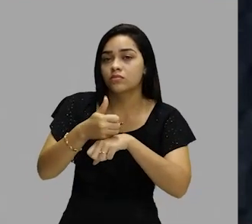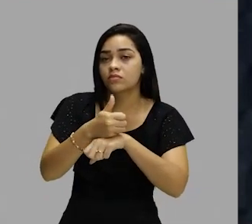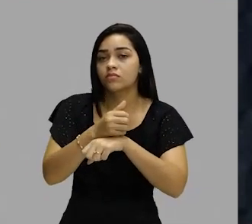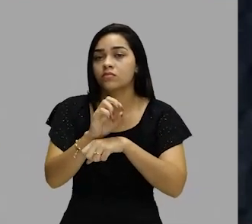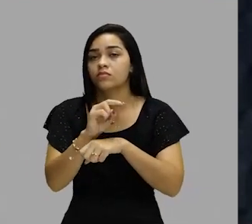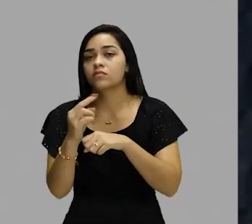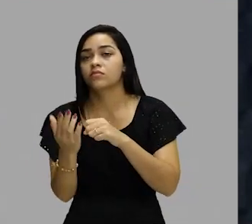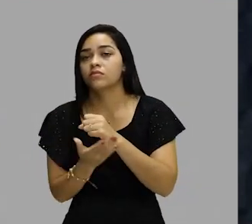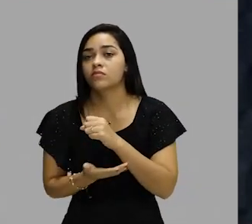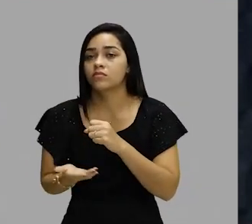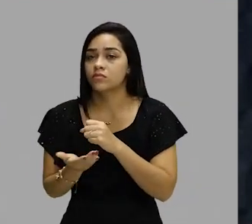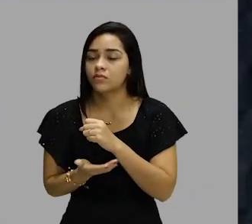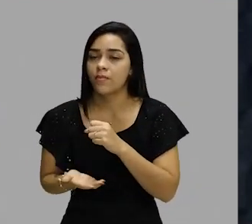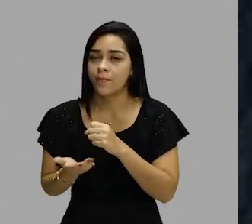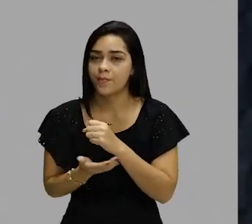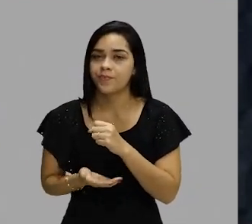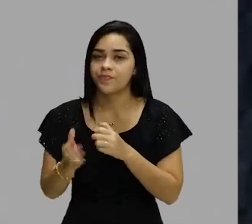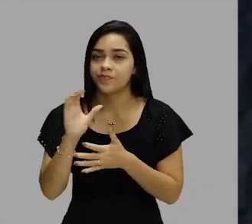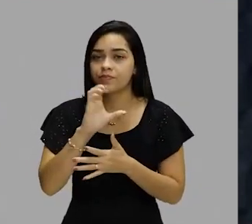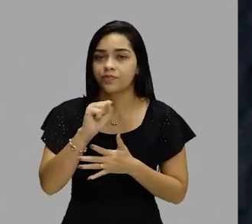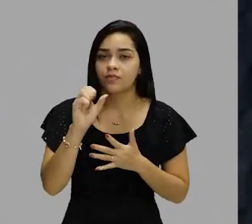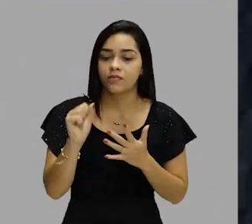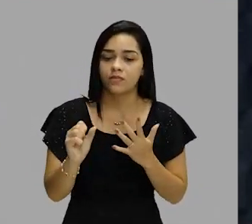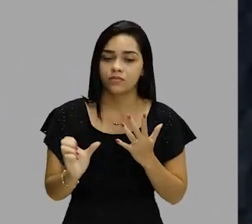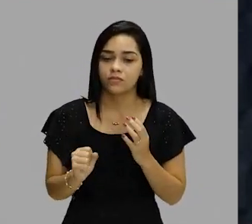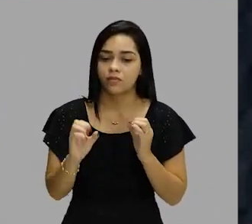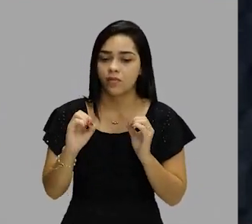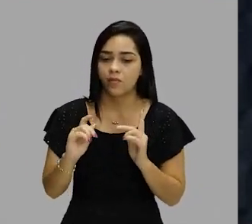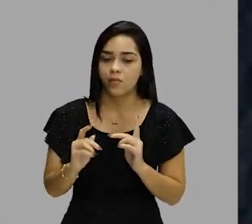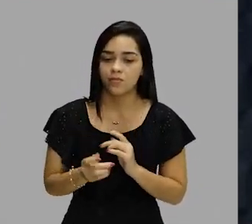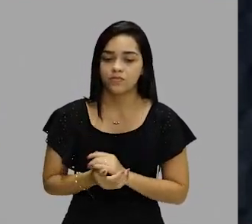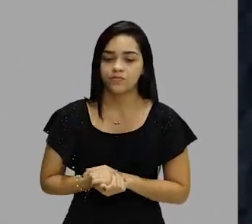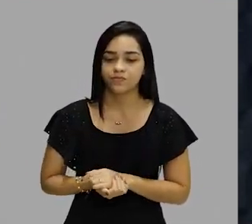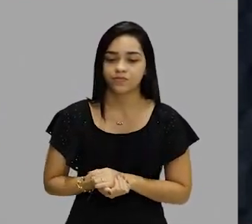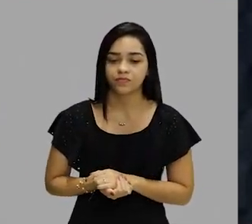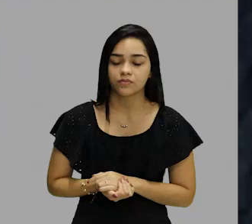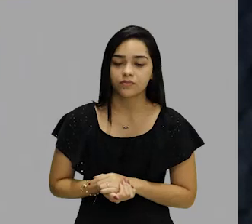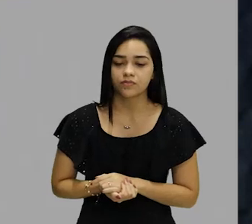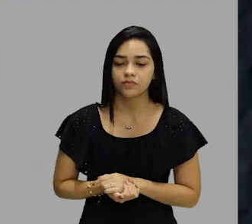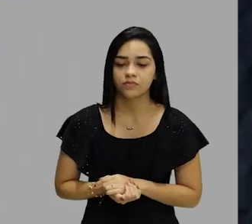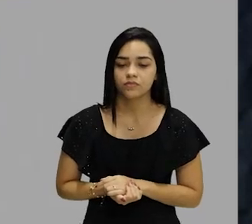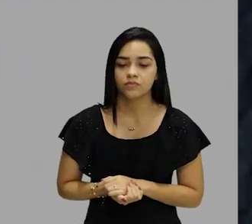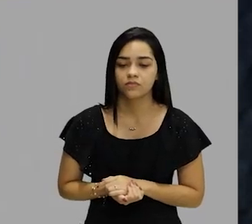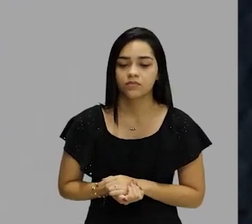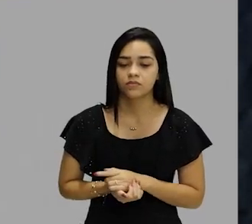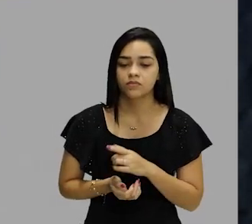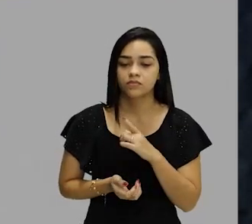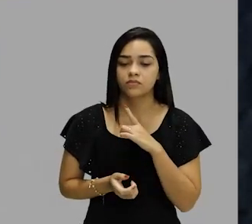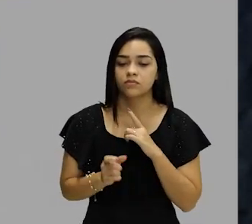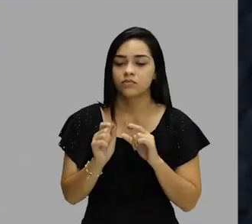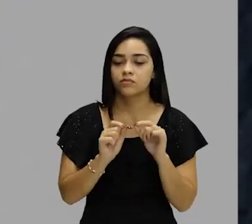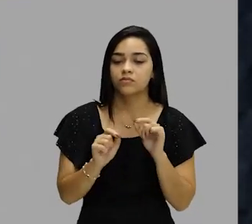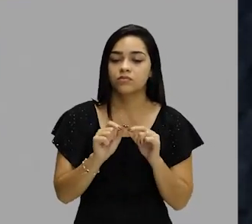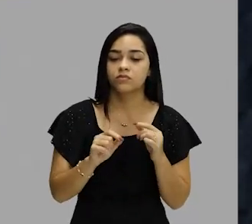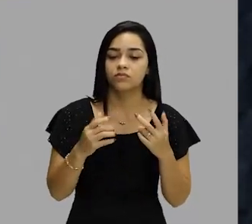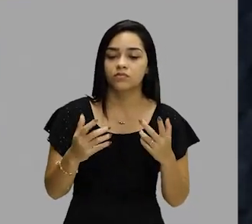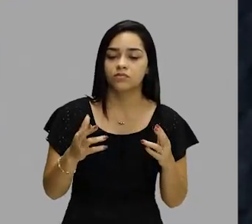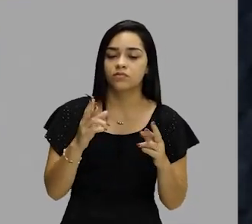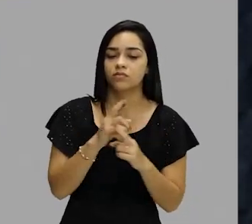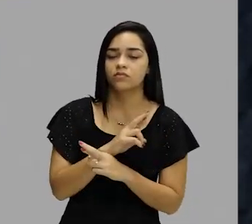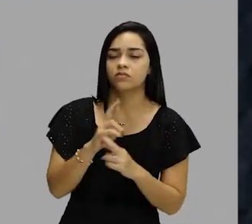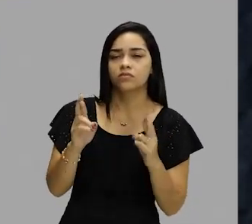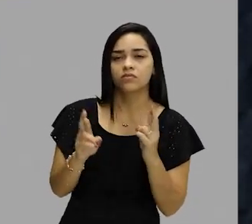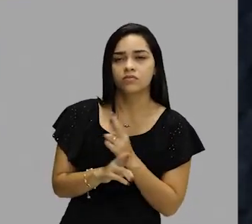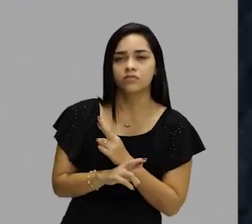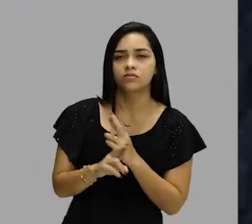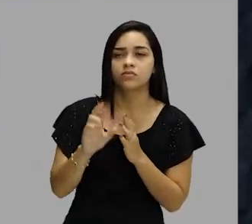cadeia quanto quem está na base da cadeia. Ok, pessoal? Agora, existe uma relação nas